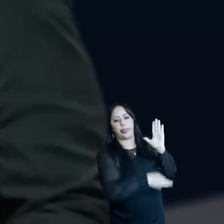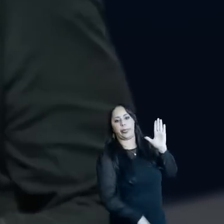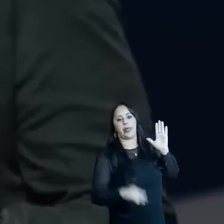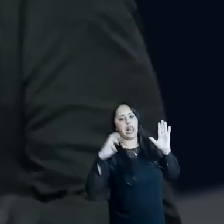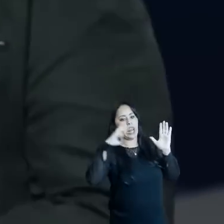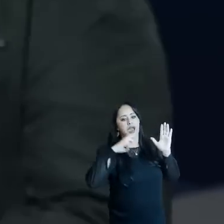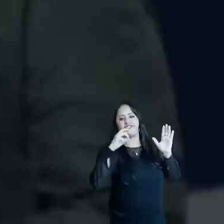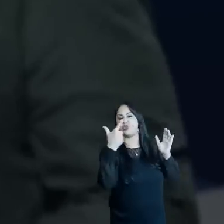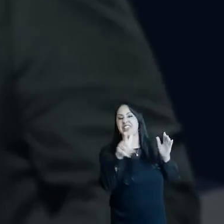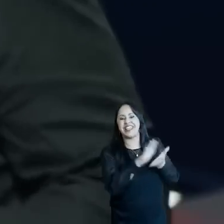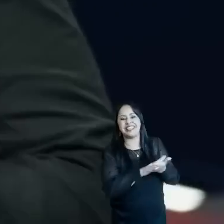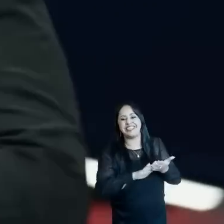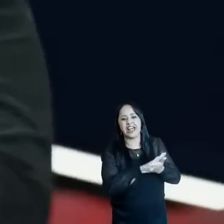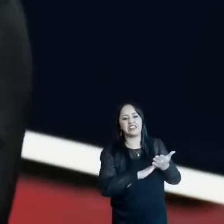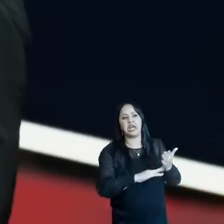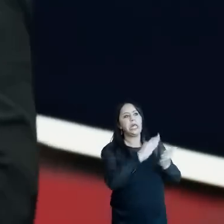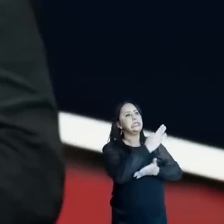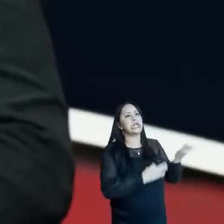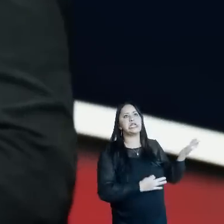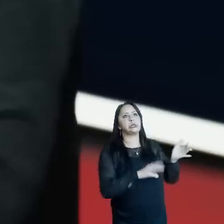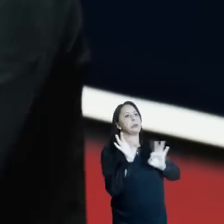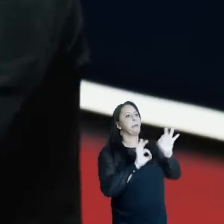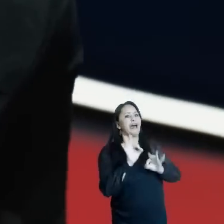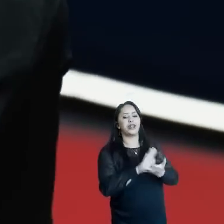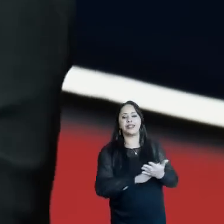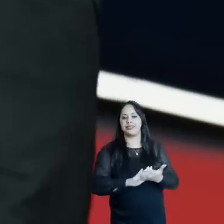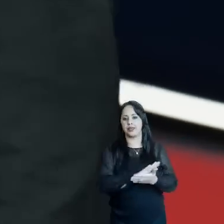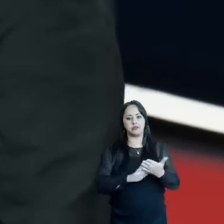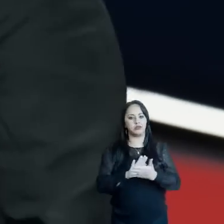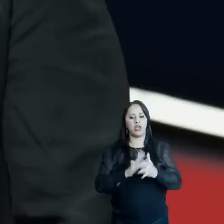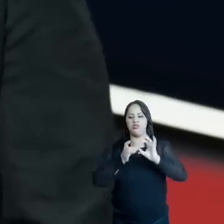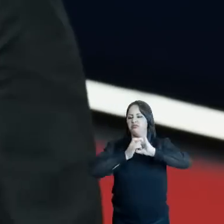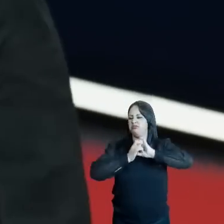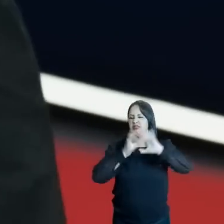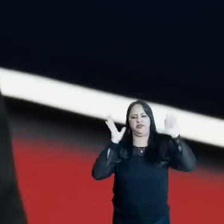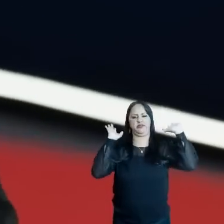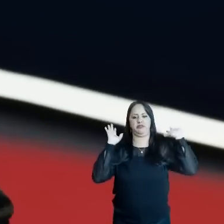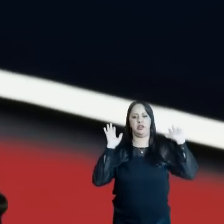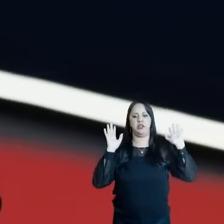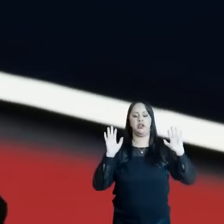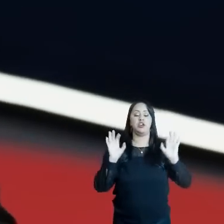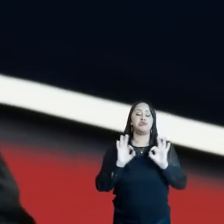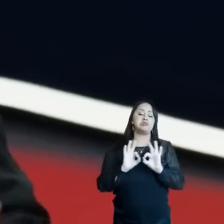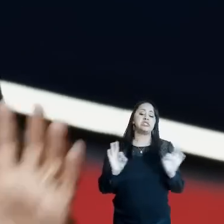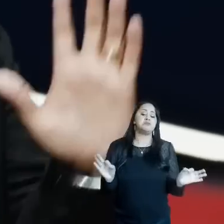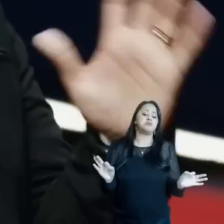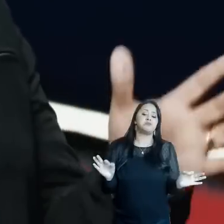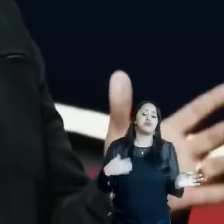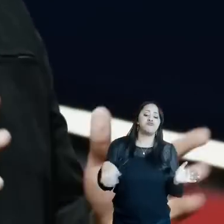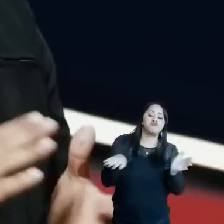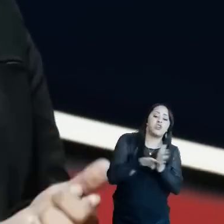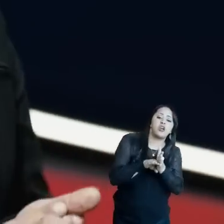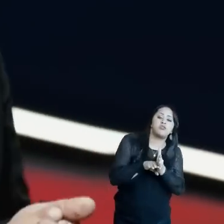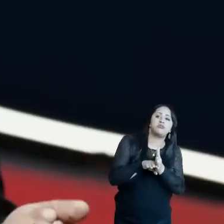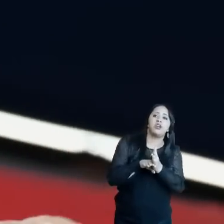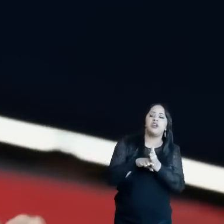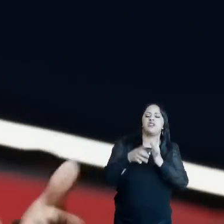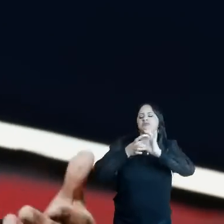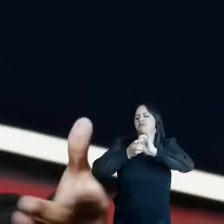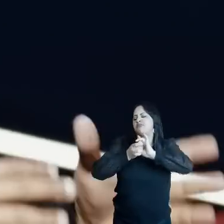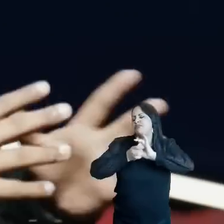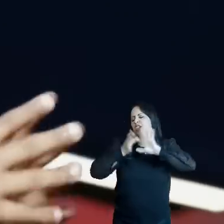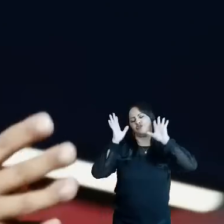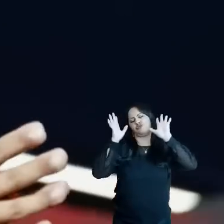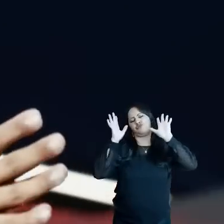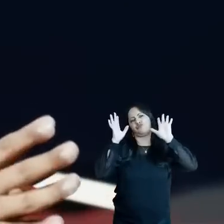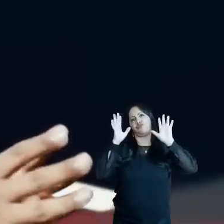tem script, não tem texto, não tem nada, não tem slide aqui. Eu simplesmente chego e deixo acontecer